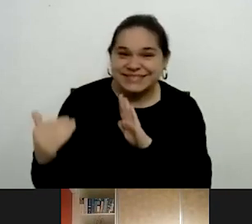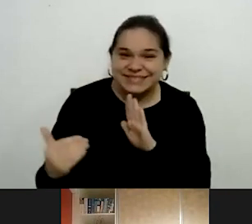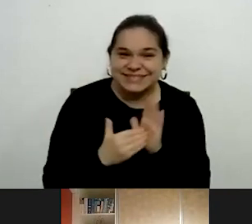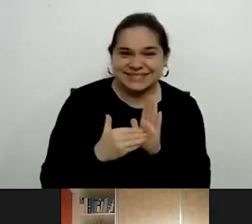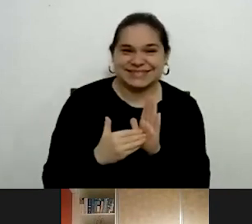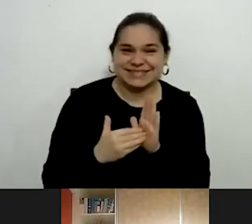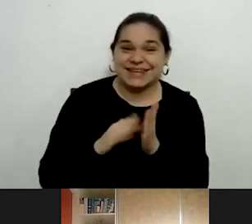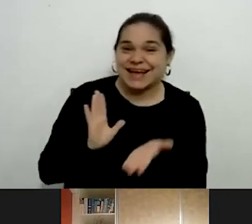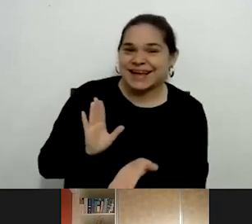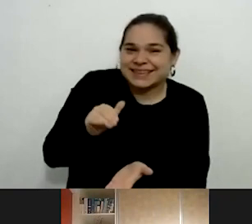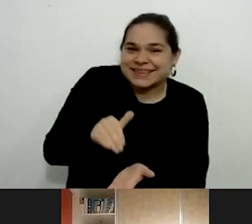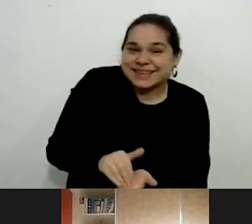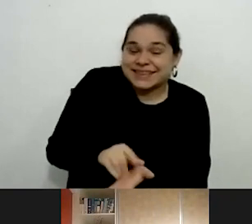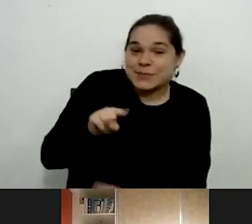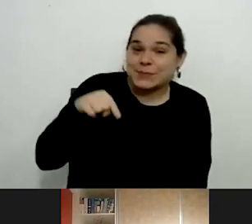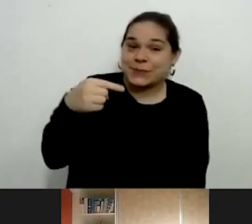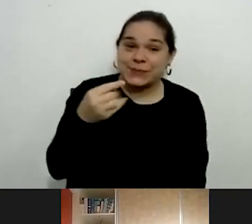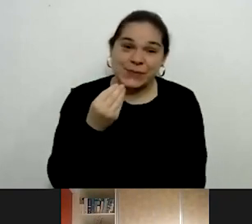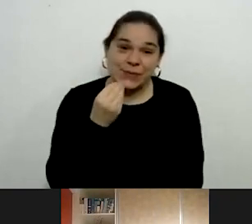a próxima oportunidade, valeu todo mundo.